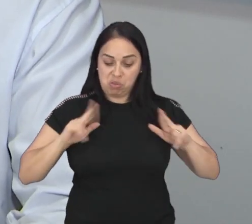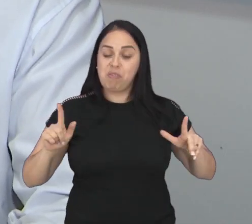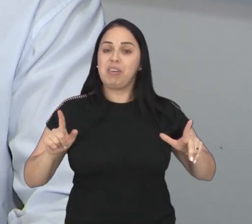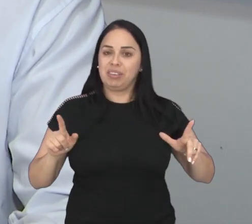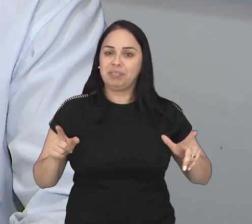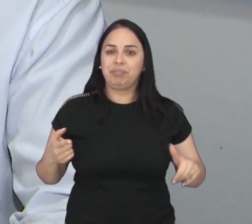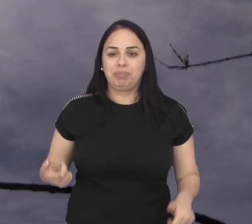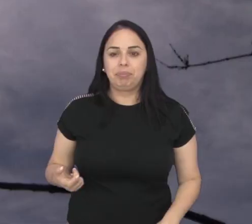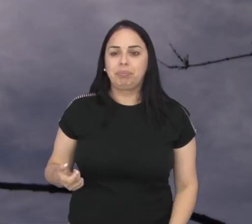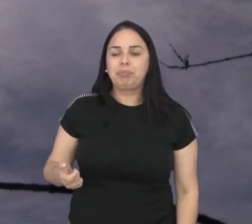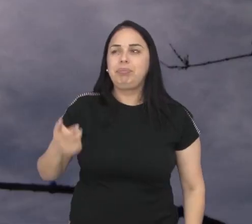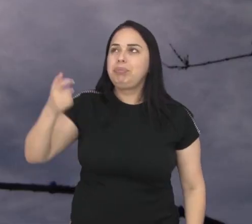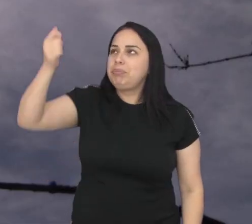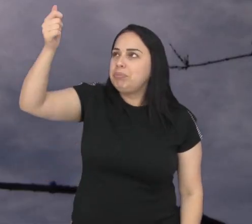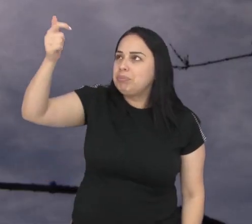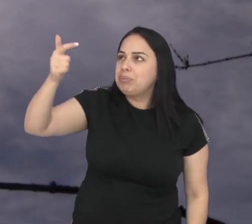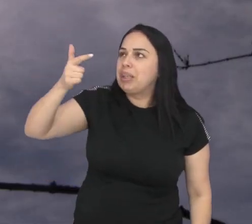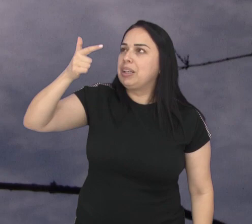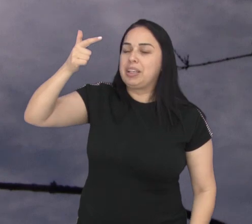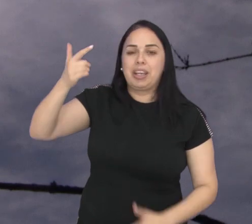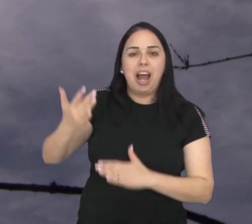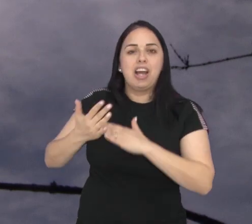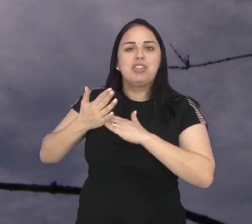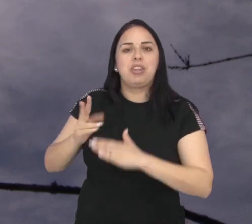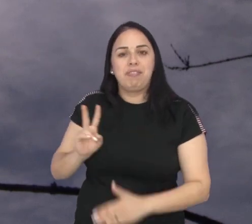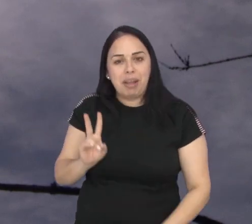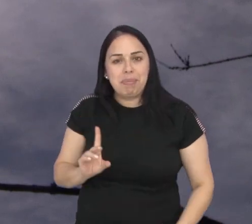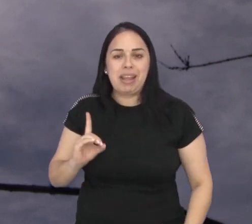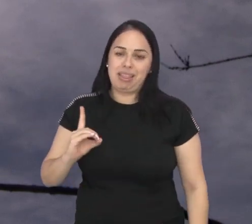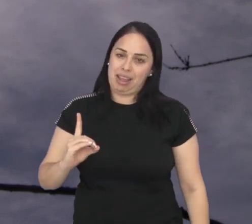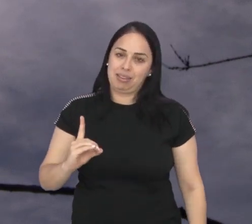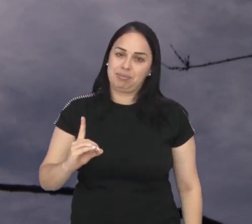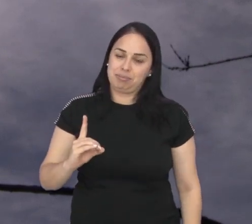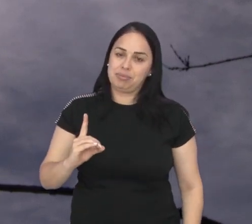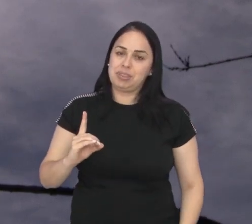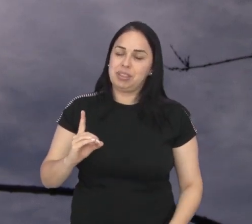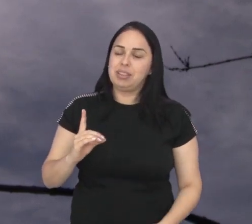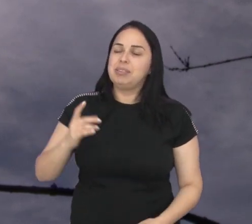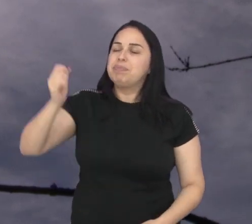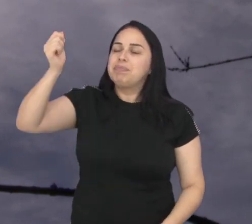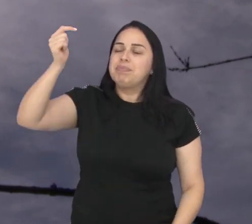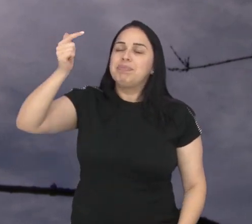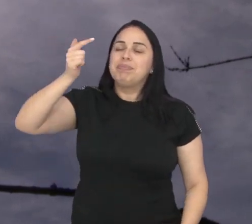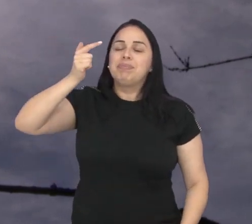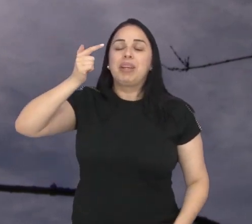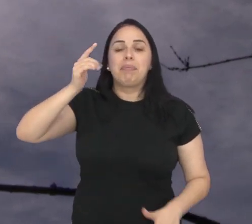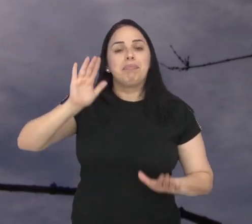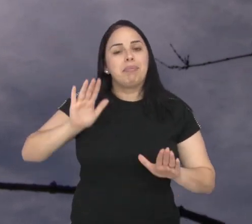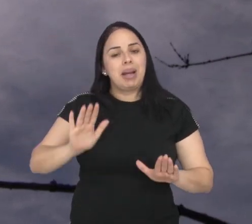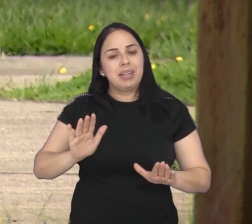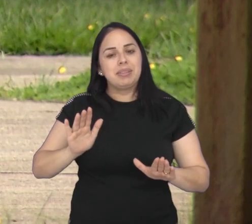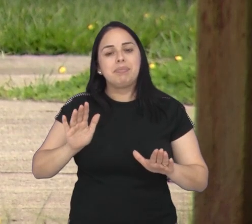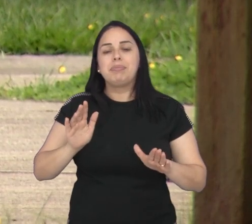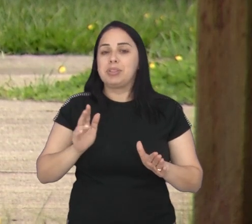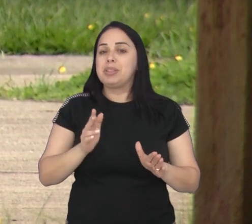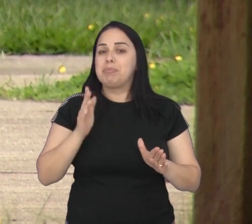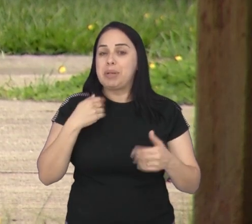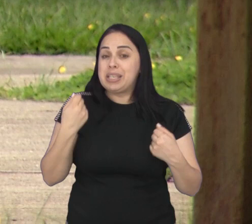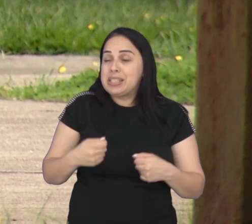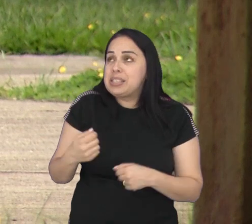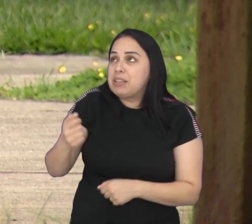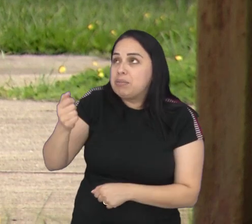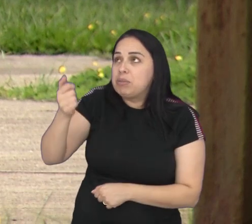mesmo, depois disso. A principal fonte de produção da vitamina todo mundo já conhece, é a exposição solar. Mas tem que